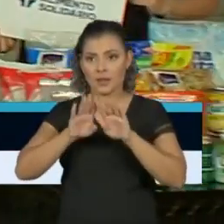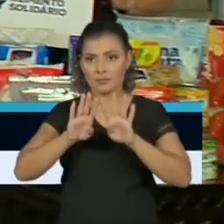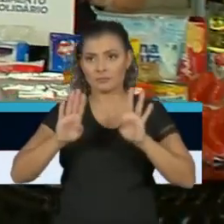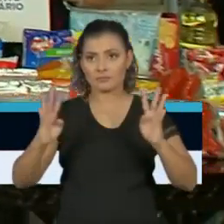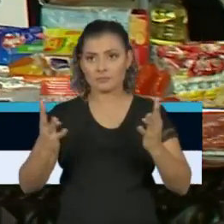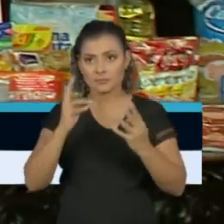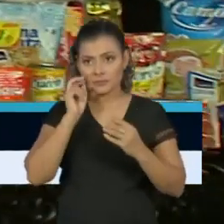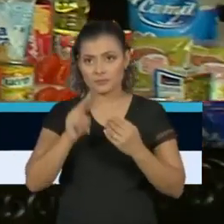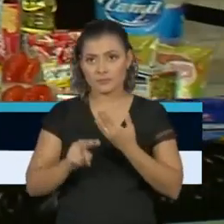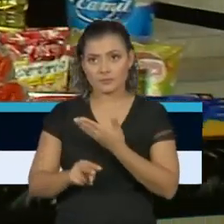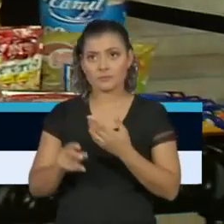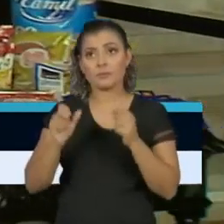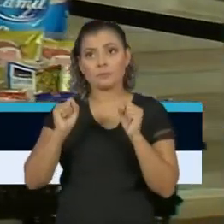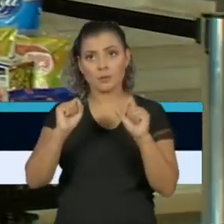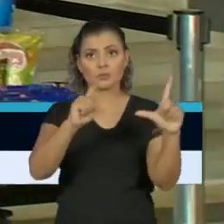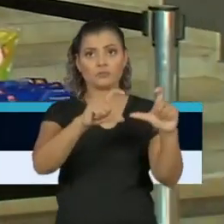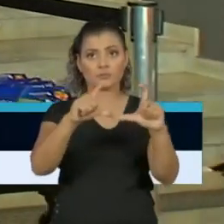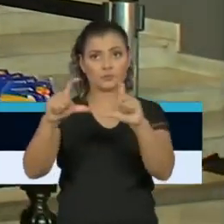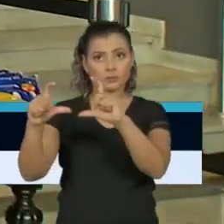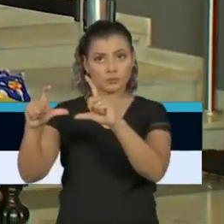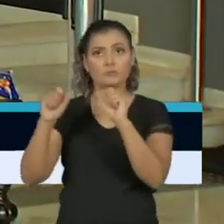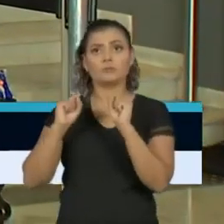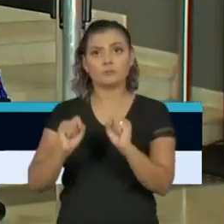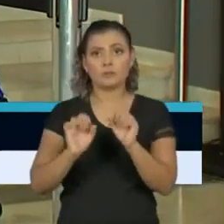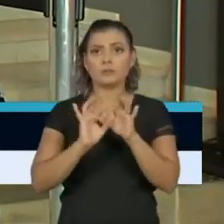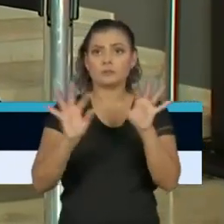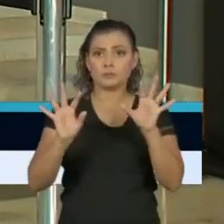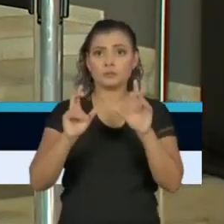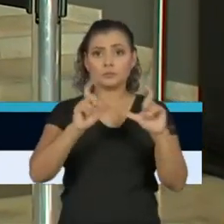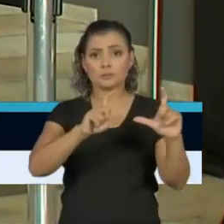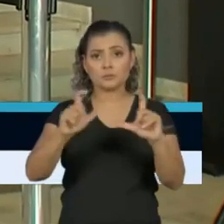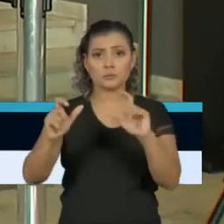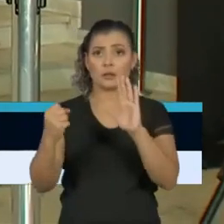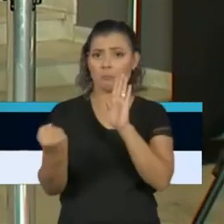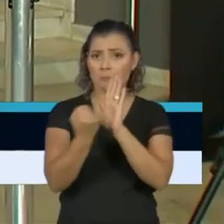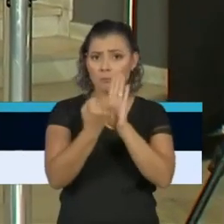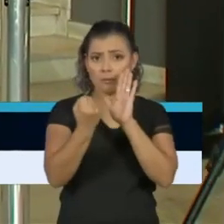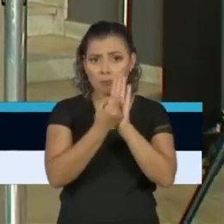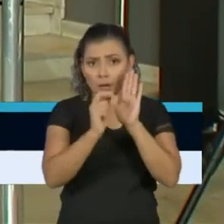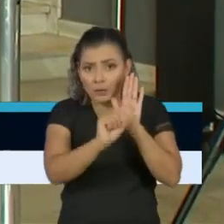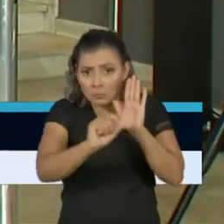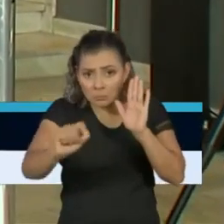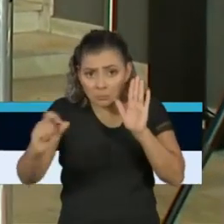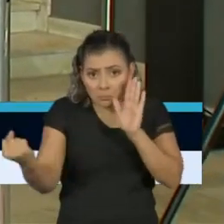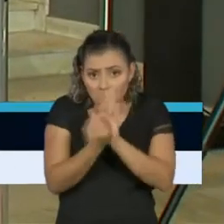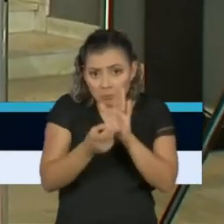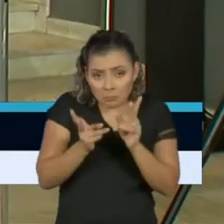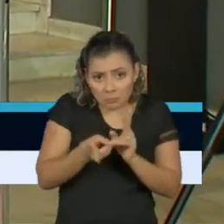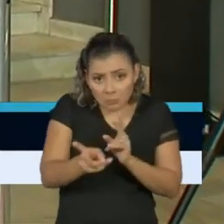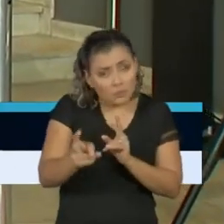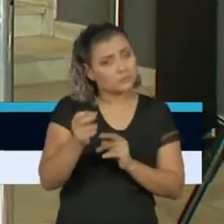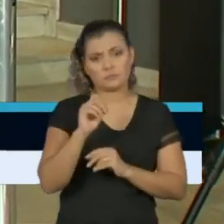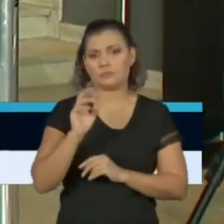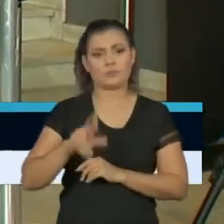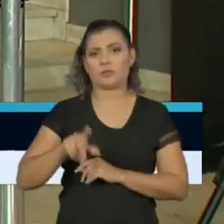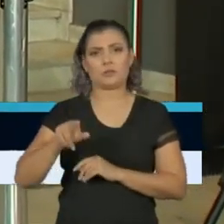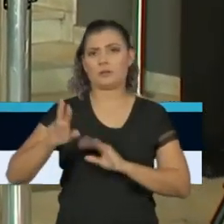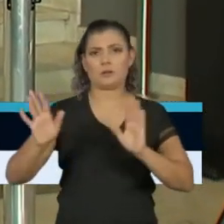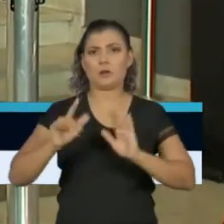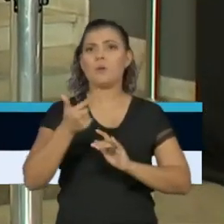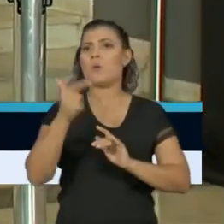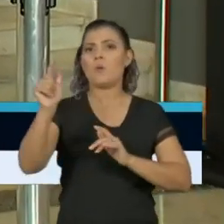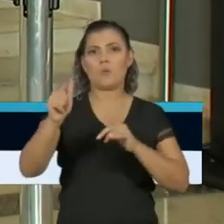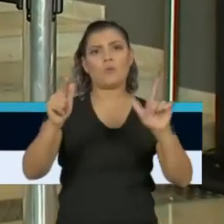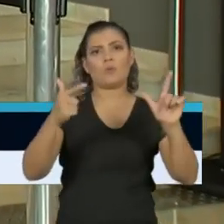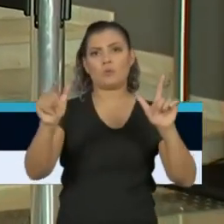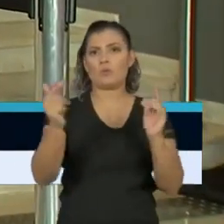que quiserem fazer ali a fotografia. As marcas talvez não sejam necessariamente estas no